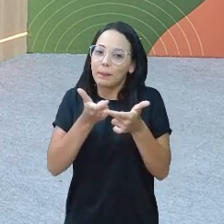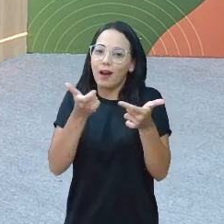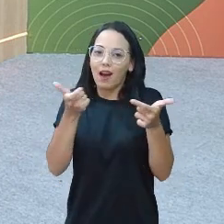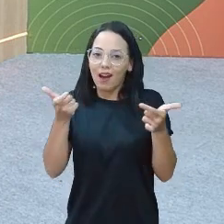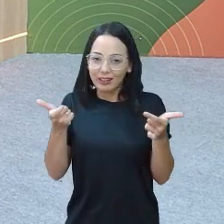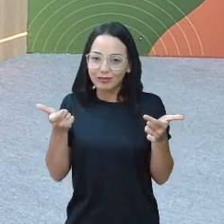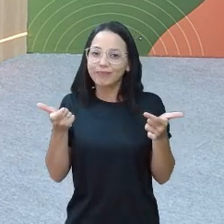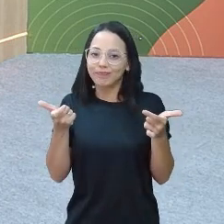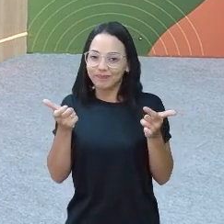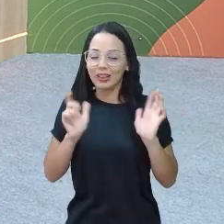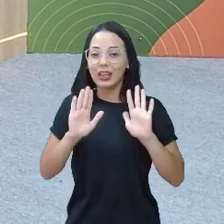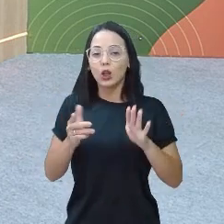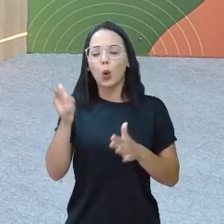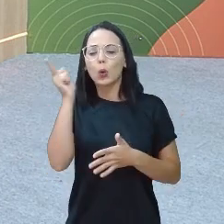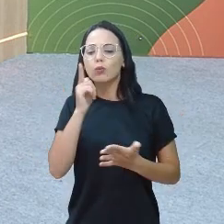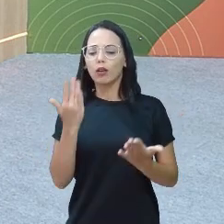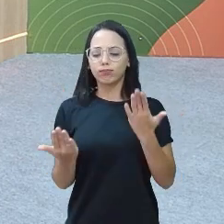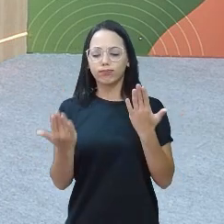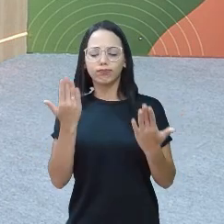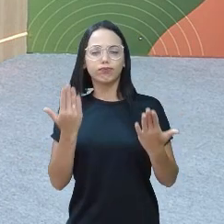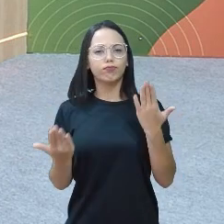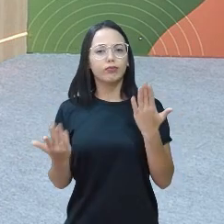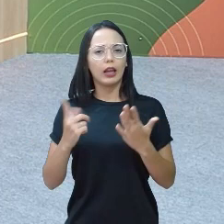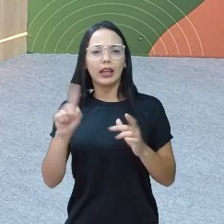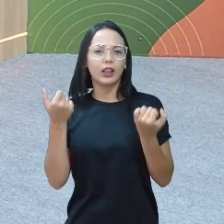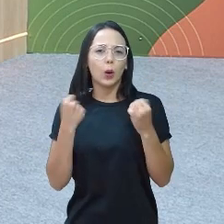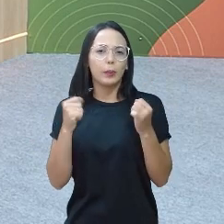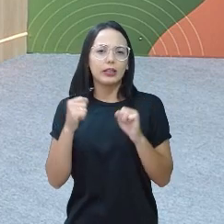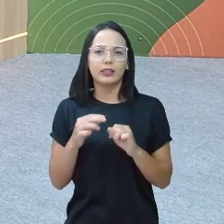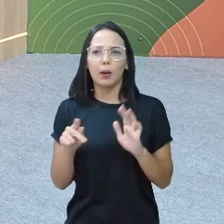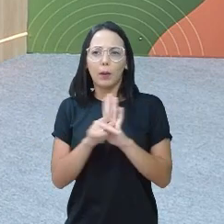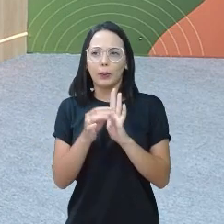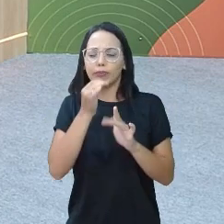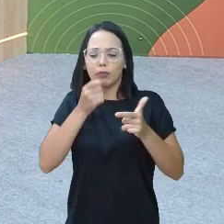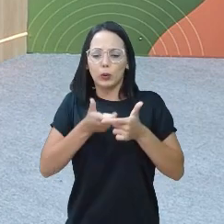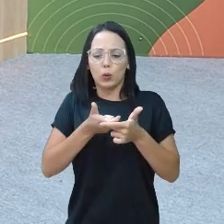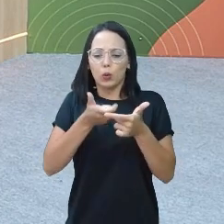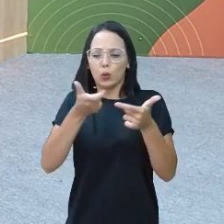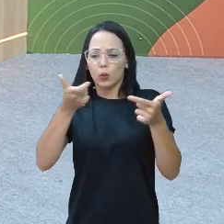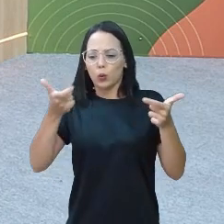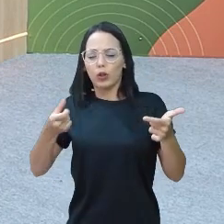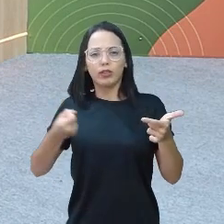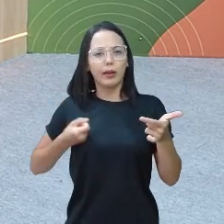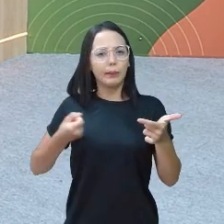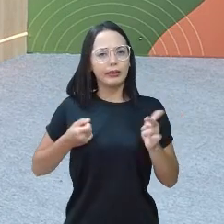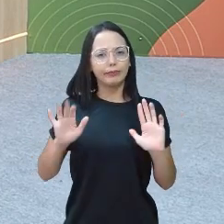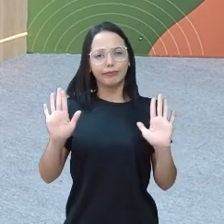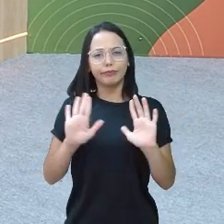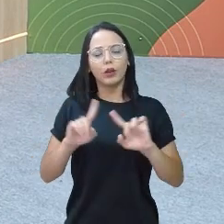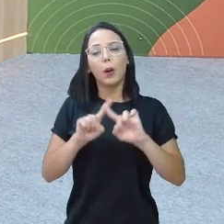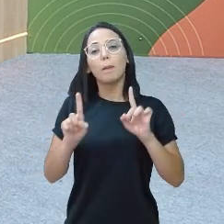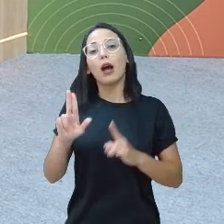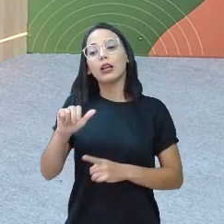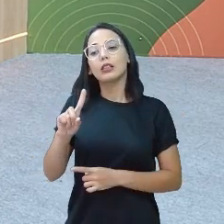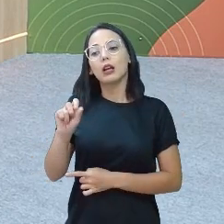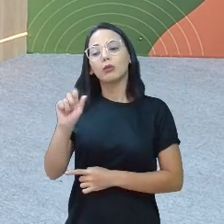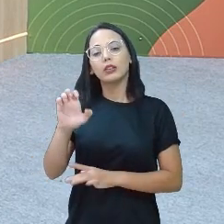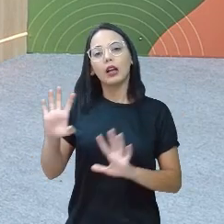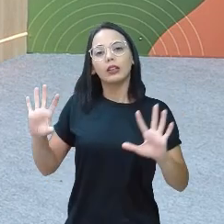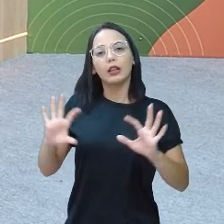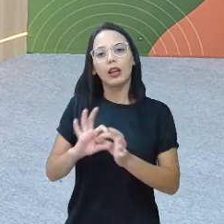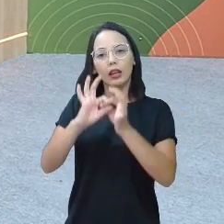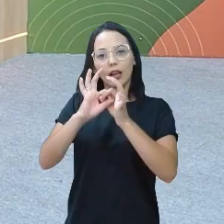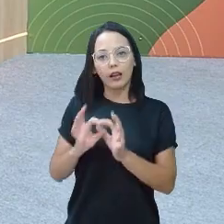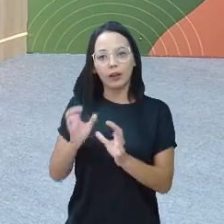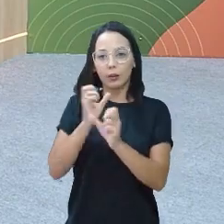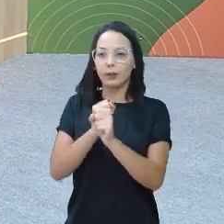Então, a gente consegue comparar que não é necessariamente o tamanho do número, mas a unidade que está atrelada àquela